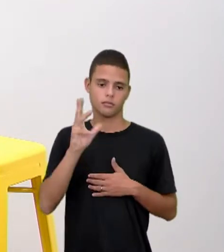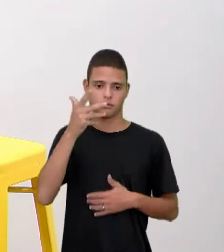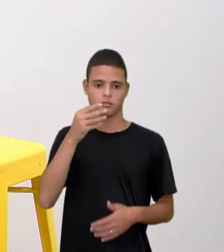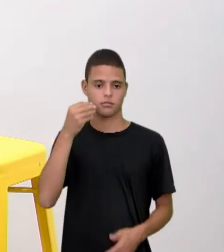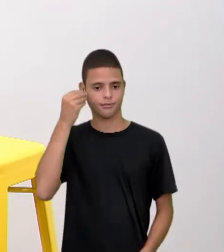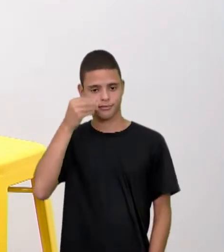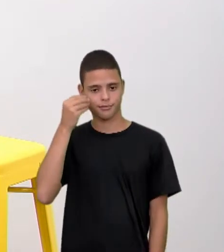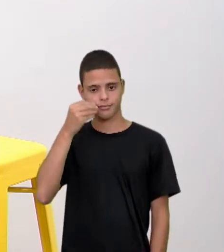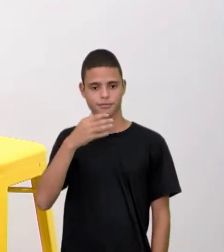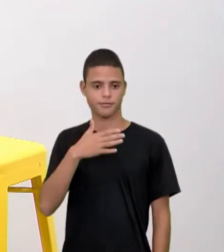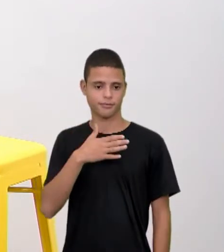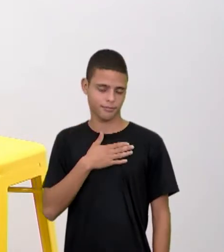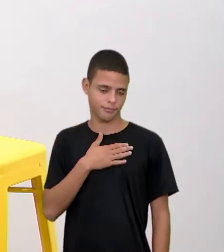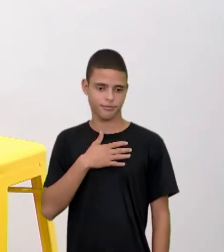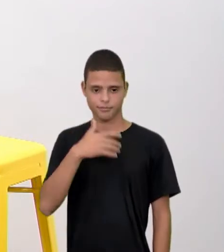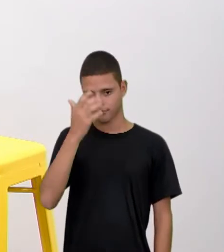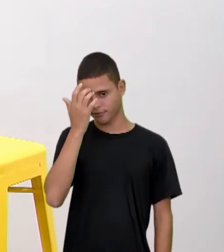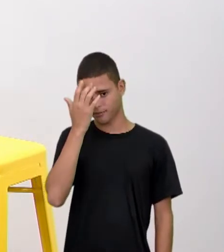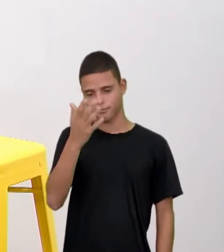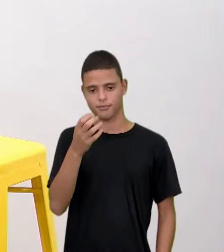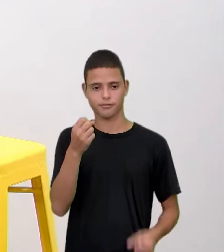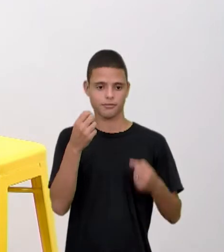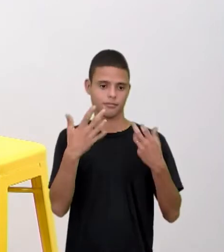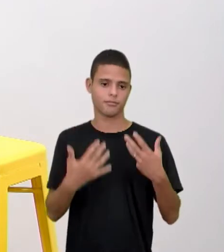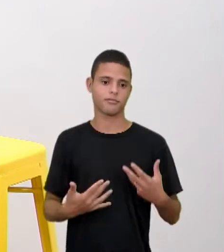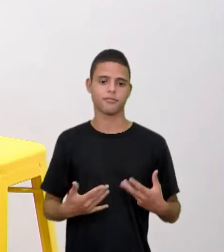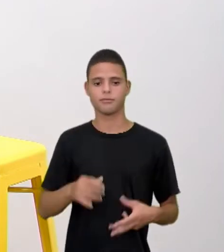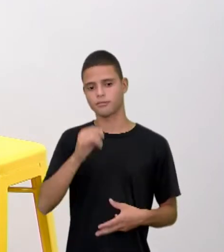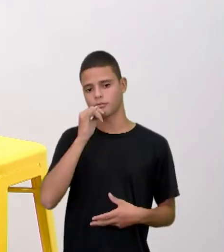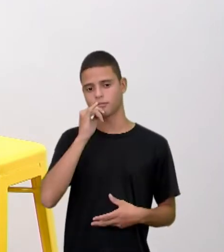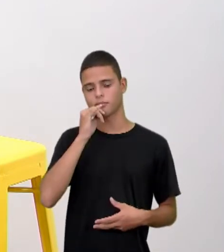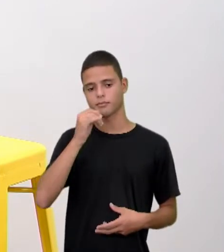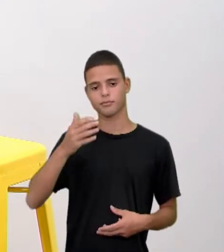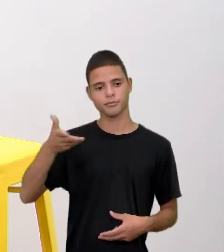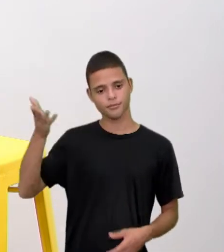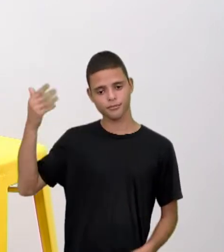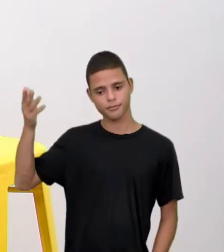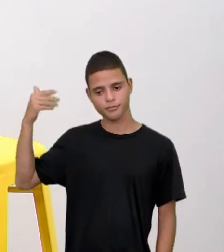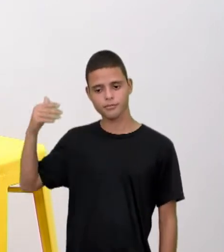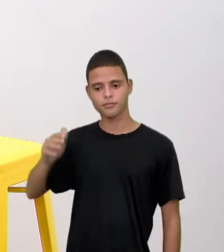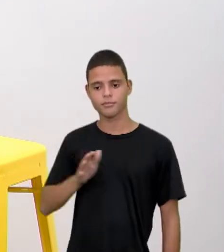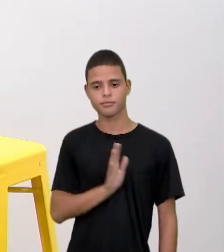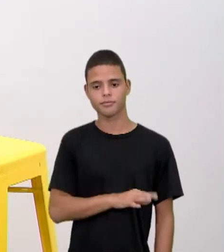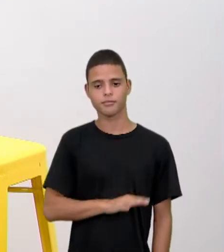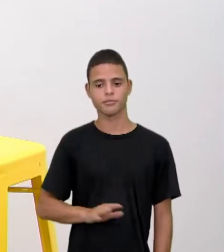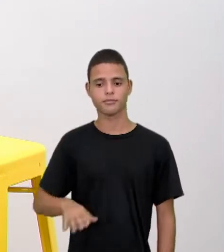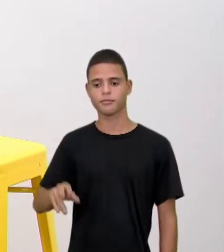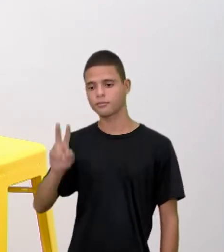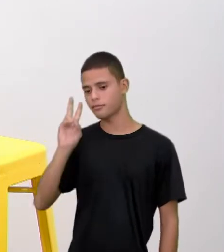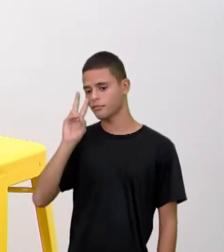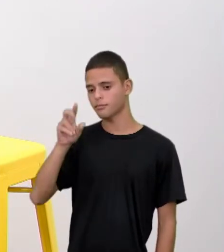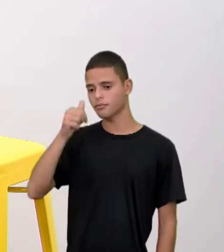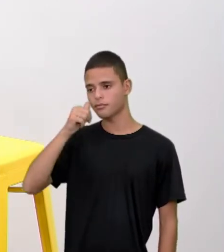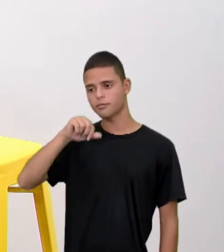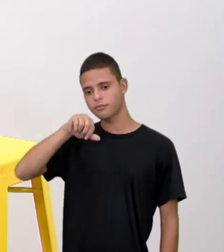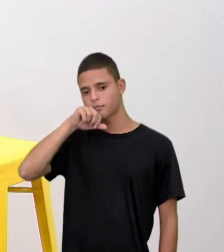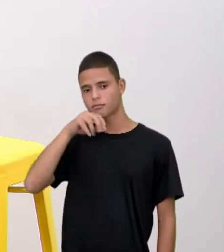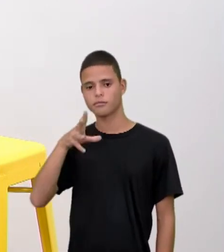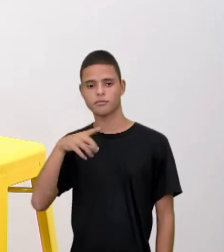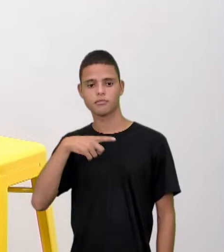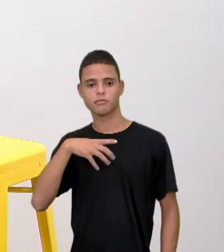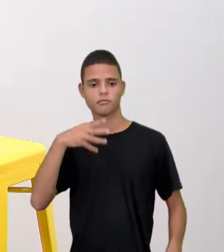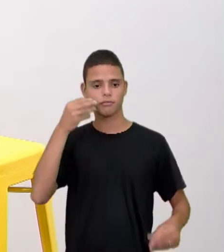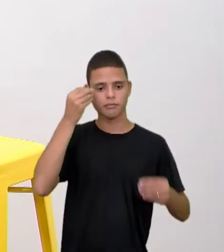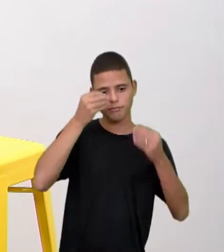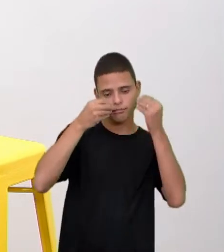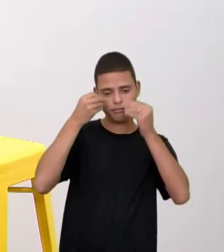então é mais fácil de explicar. Mas, por exemplo, quando eu era muito criança, eu via minha mãe mais velha, ela tinha maquiagem, ela